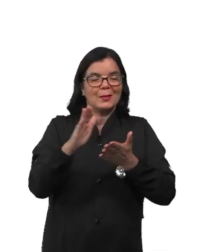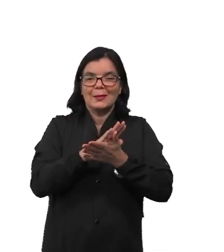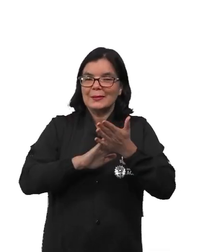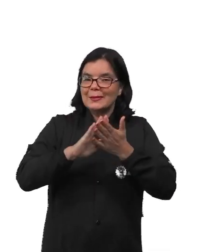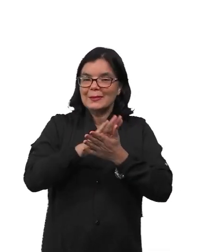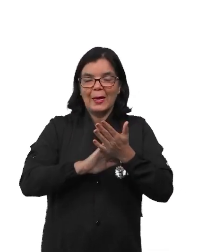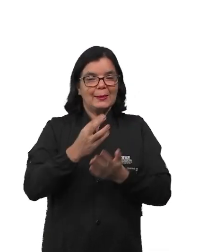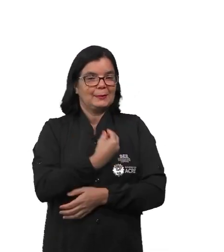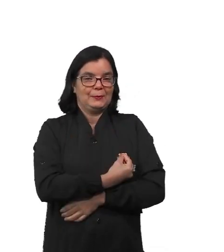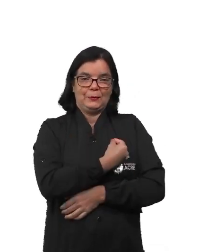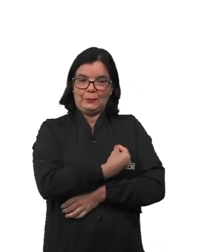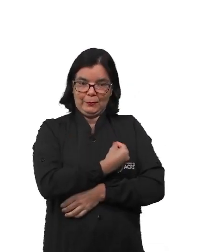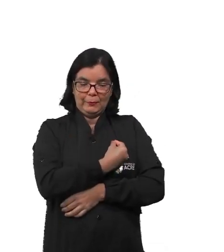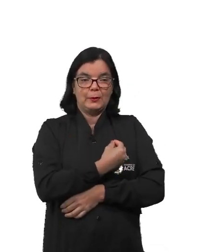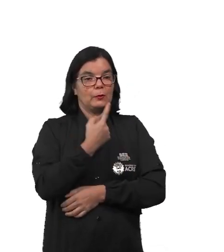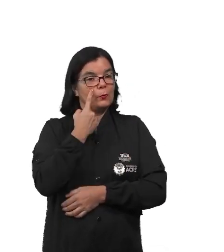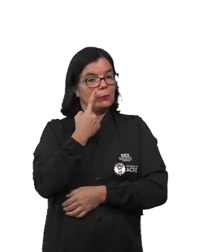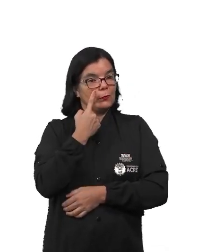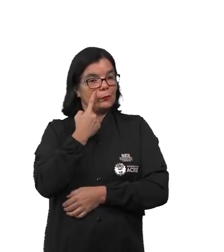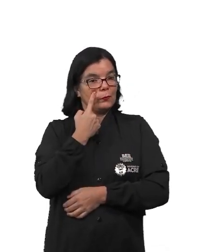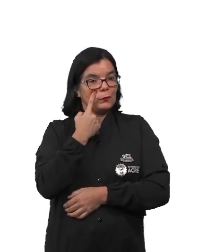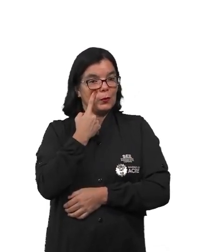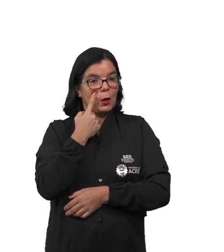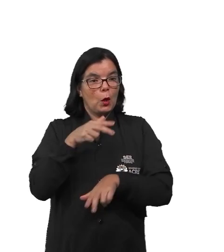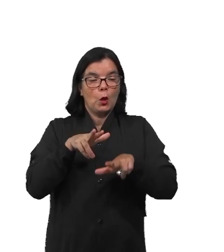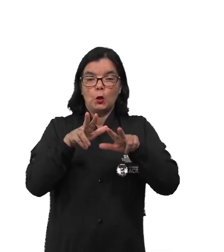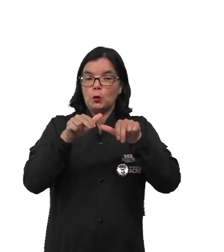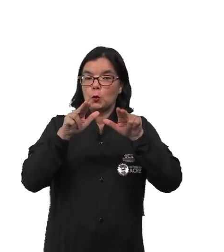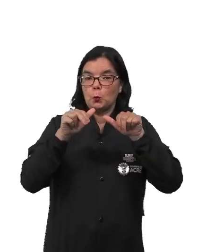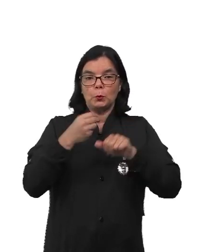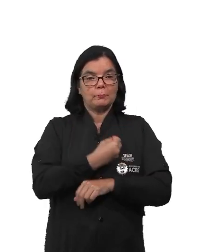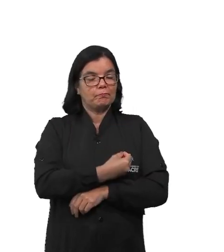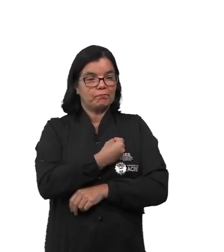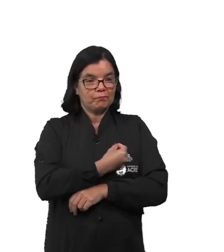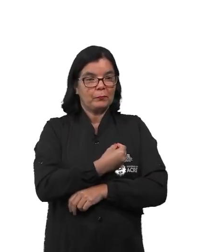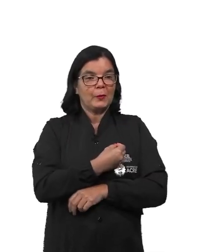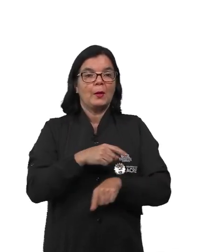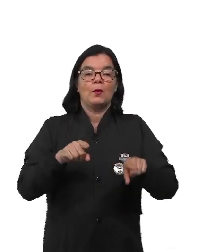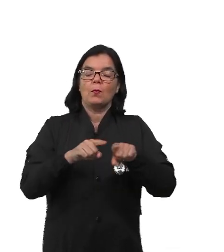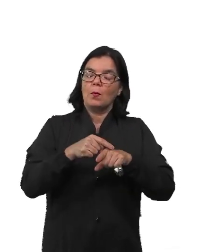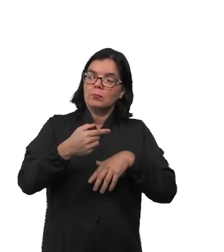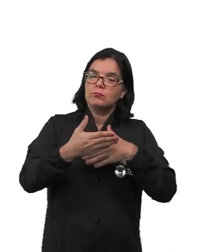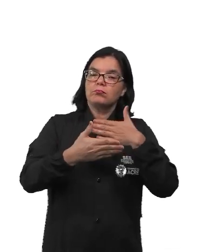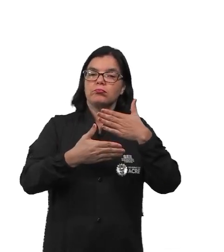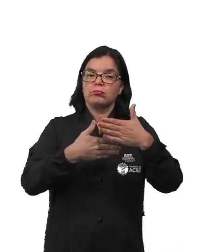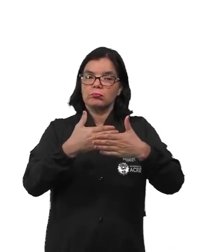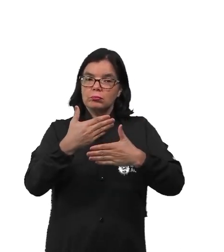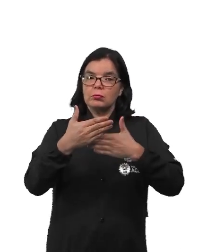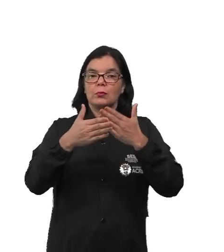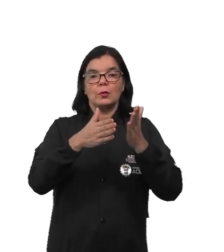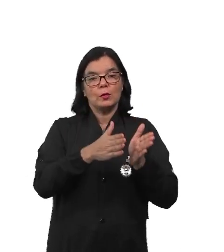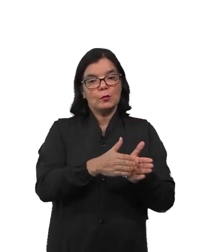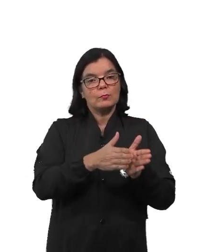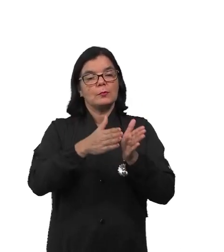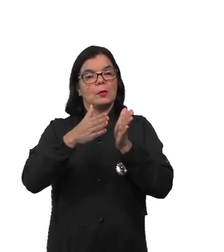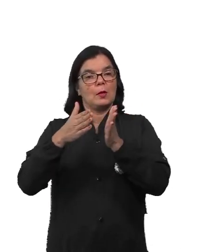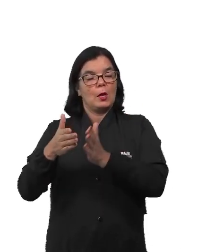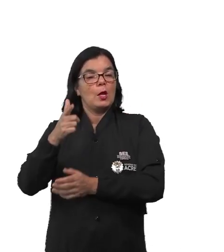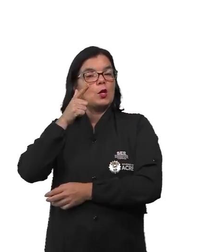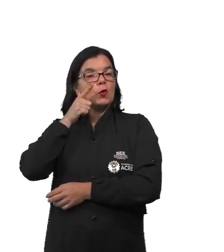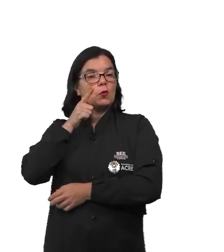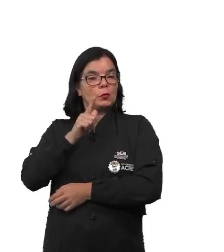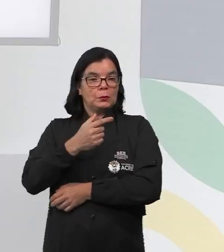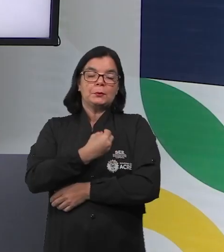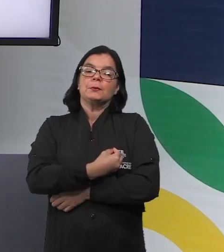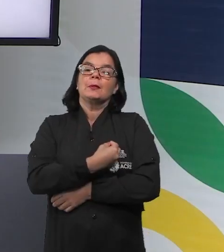existem seres vivos, como vocês podem ver aqui, ó. Nunca houve vida, com o tempo desenvolveu. Quem consegue